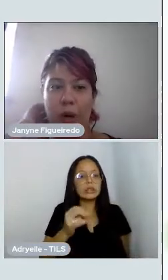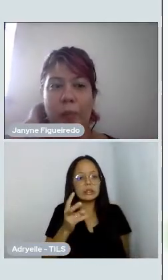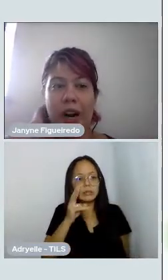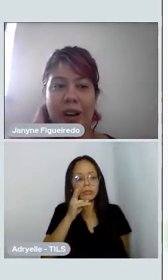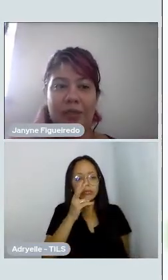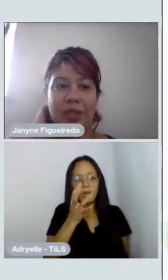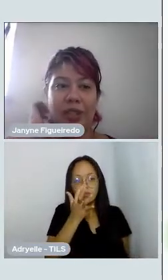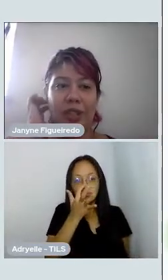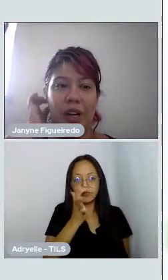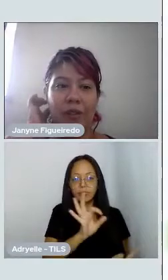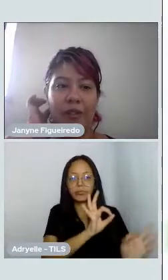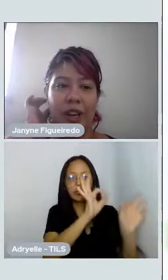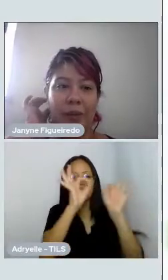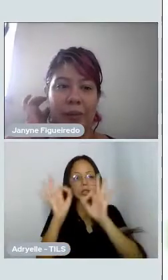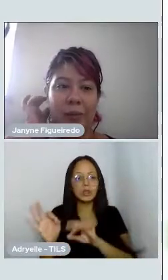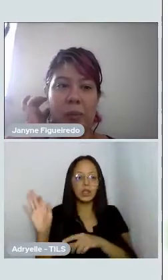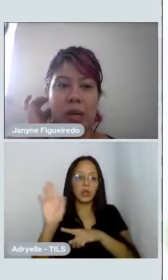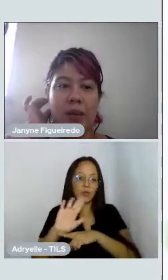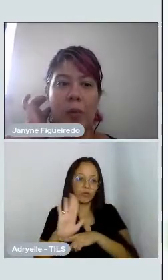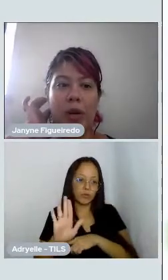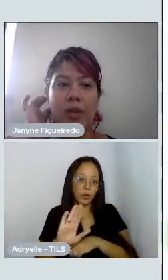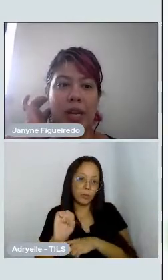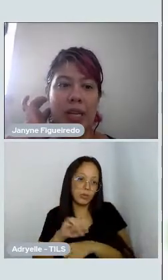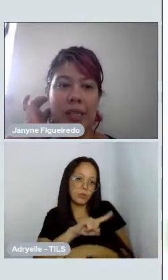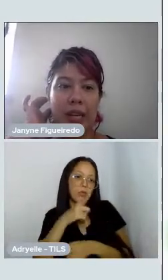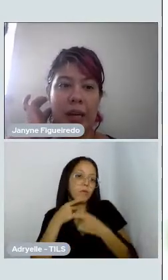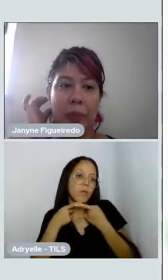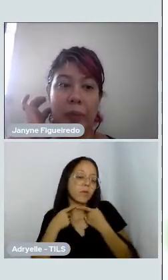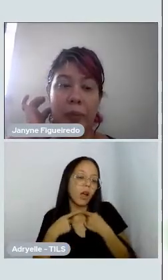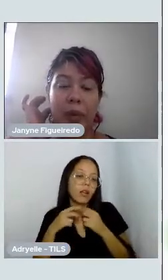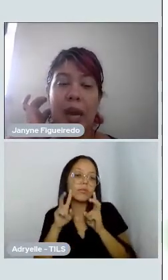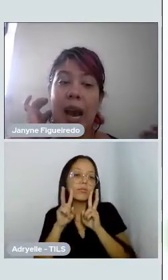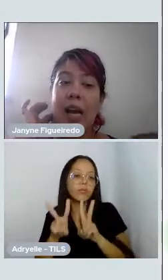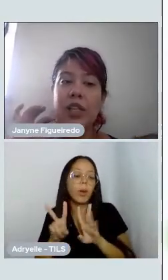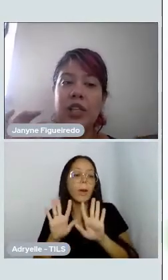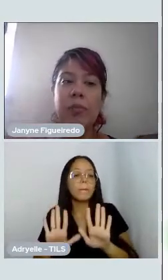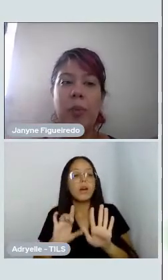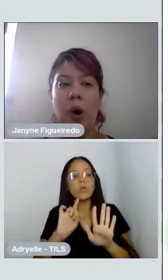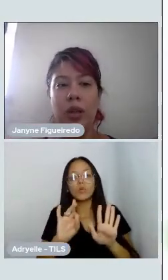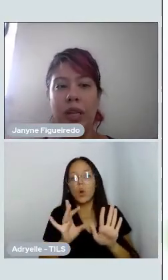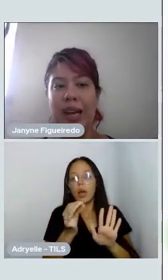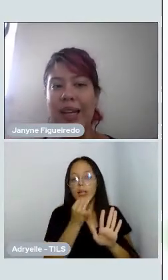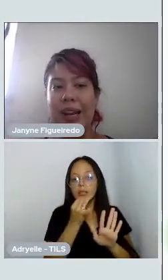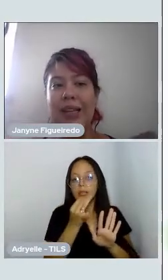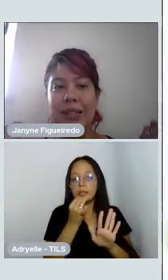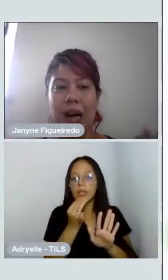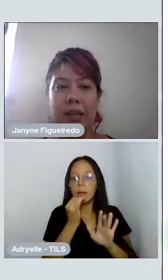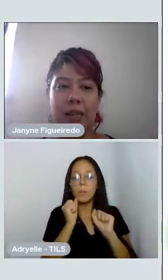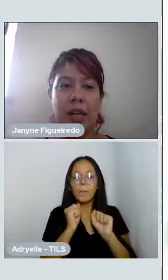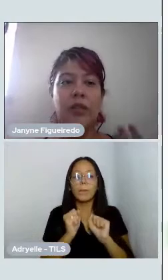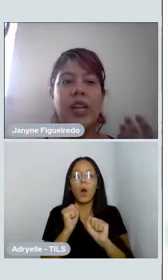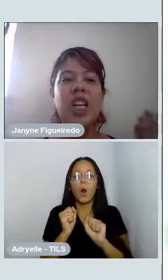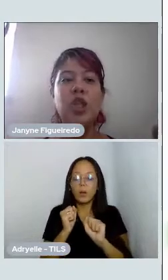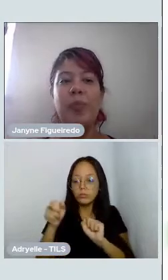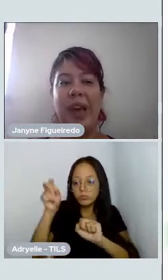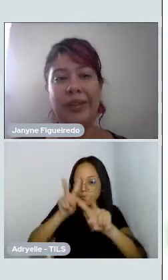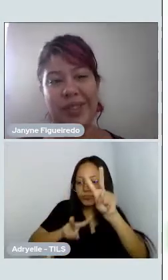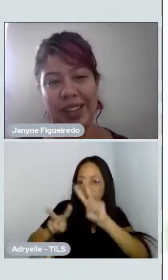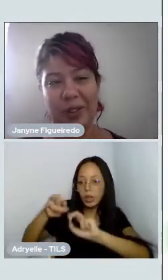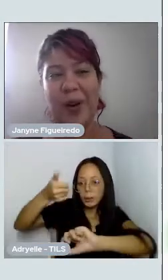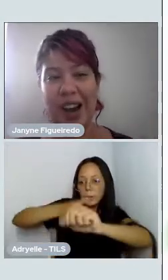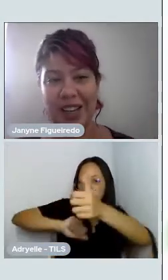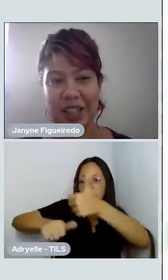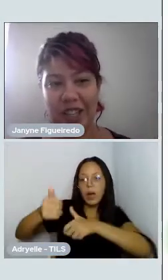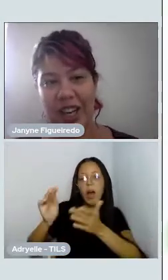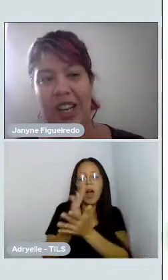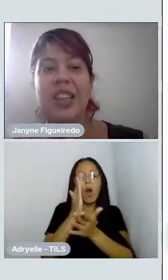vou dar spoiler para caso vocês queiram ver, mas só para usar de exemplo, a gente pode analisar certos